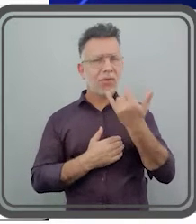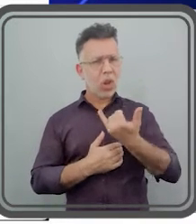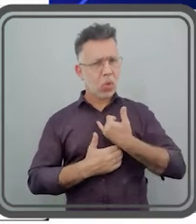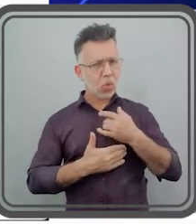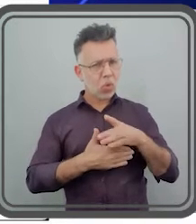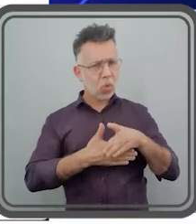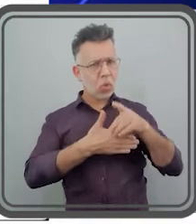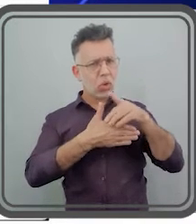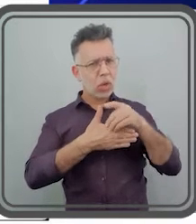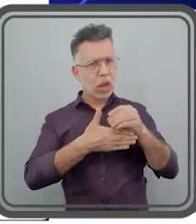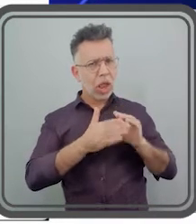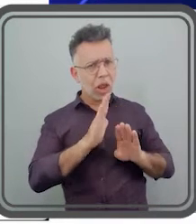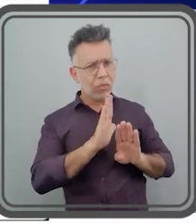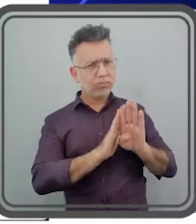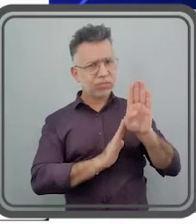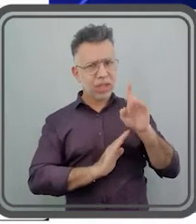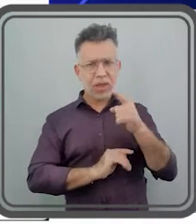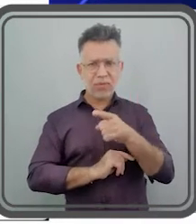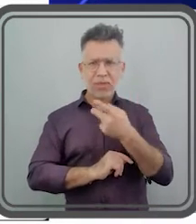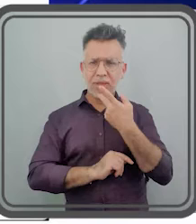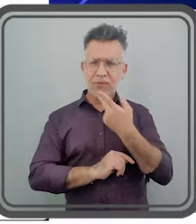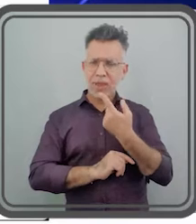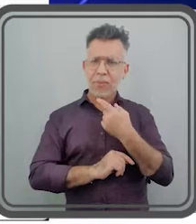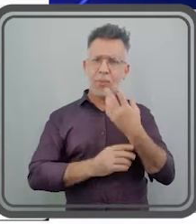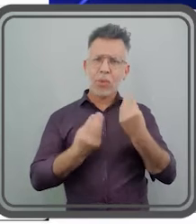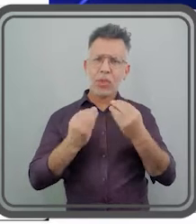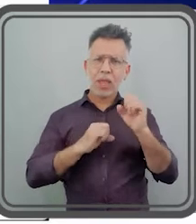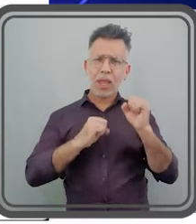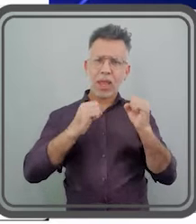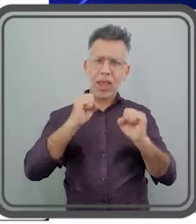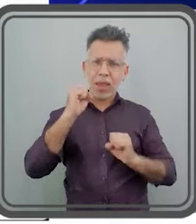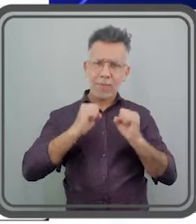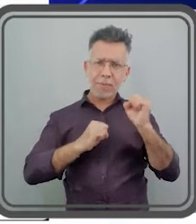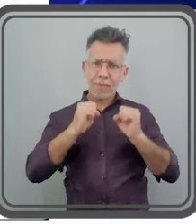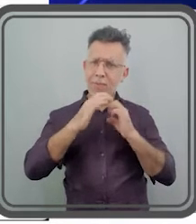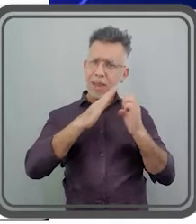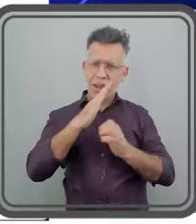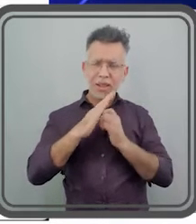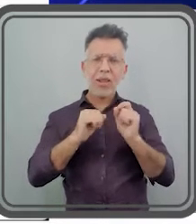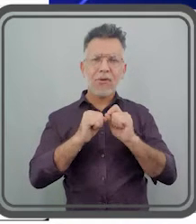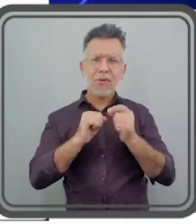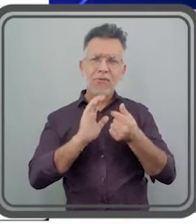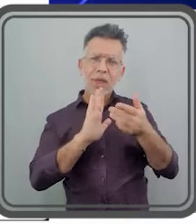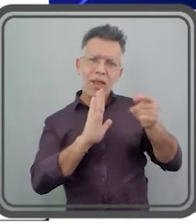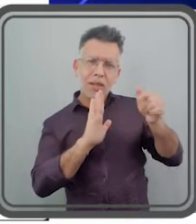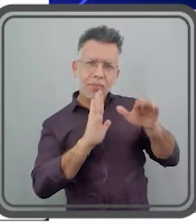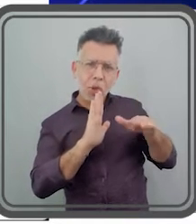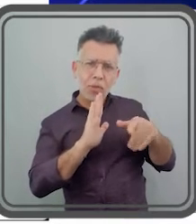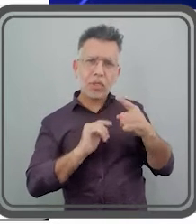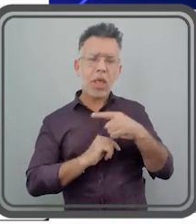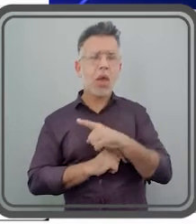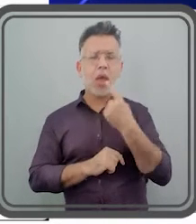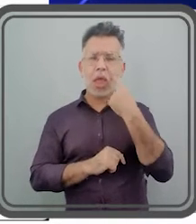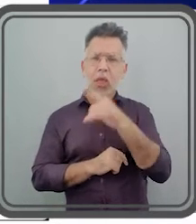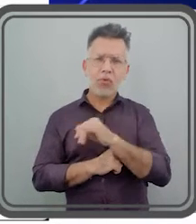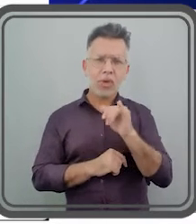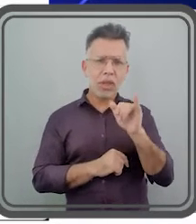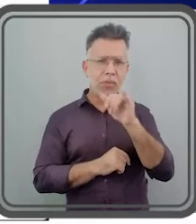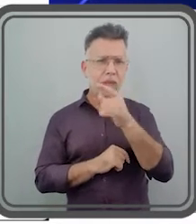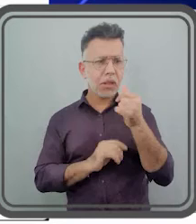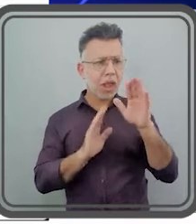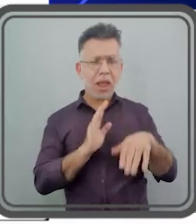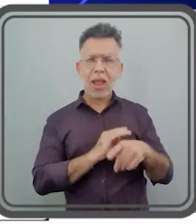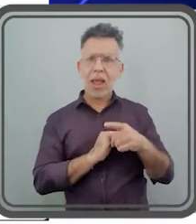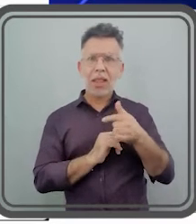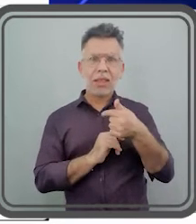do dólar também fez com que muita empresa Jazz promoção né então por exemplo que eu vi promoções e companhias aéreas aí